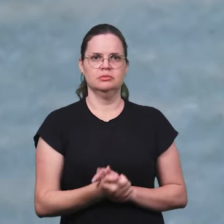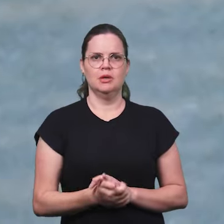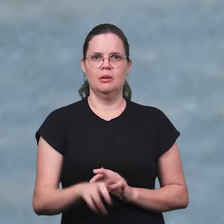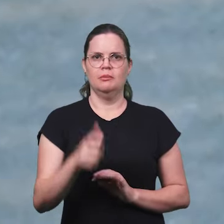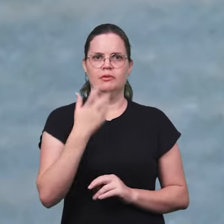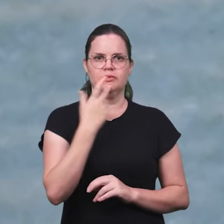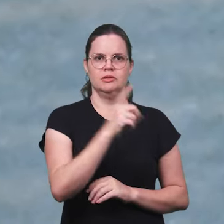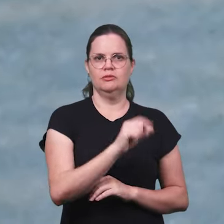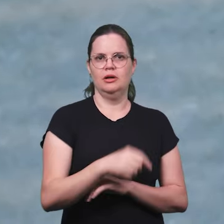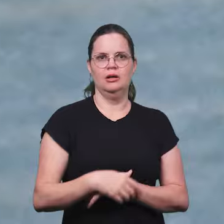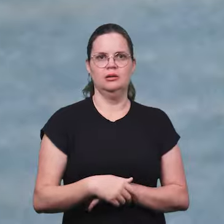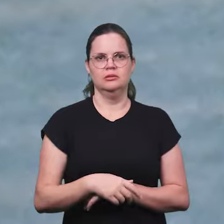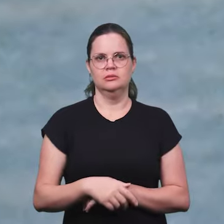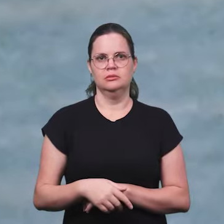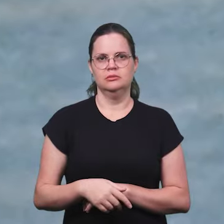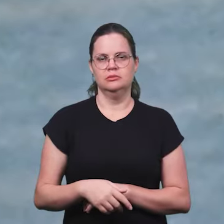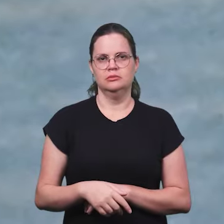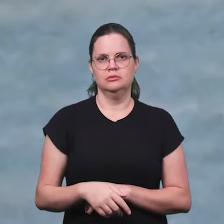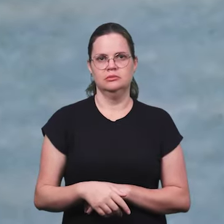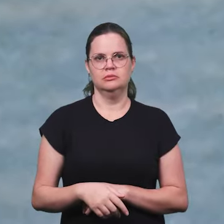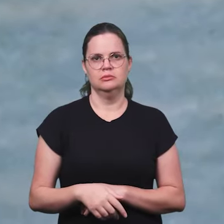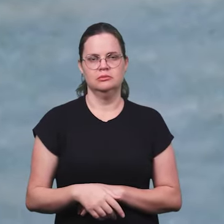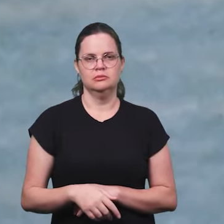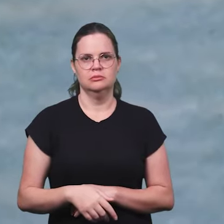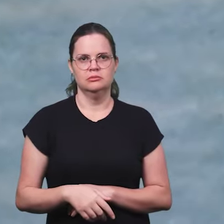você falar assim, eu não estou